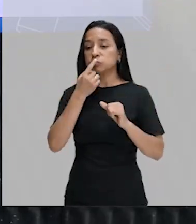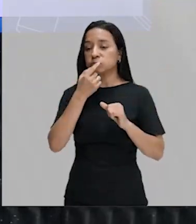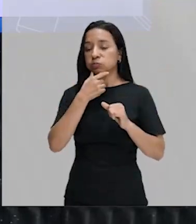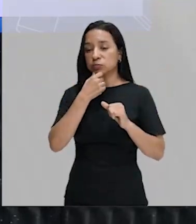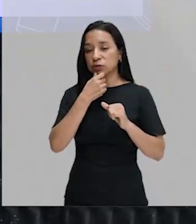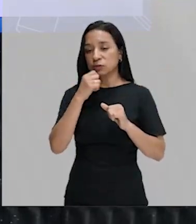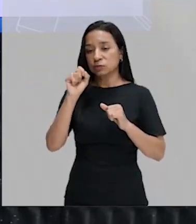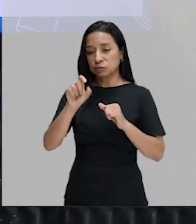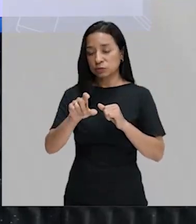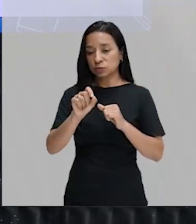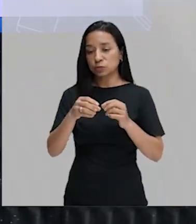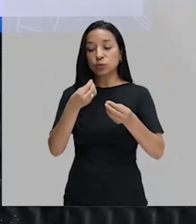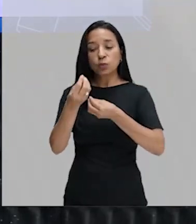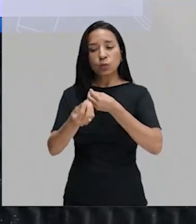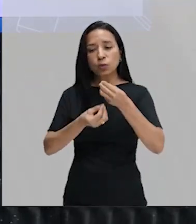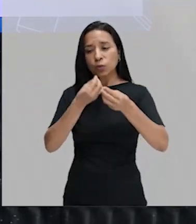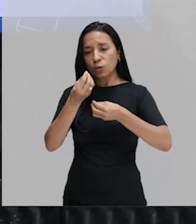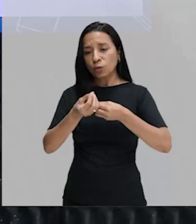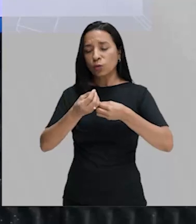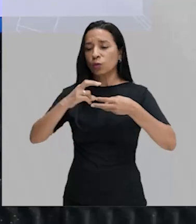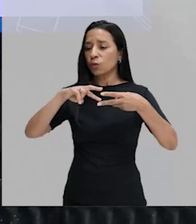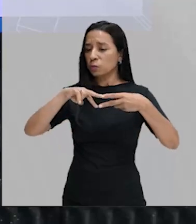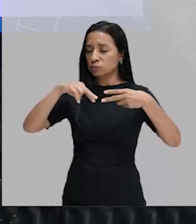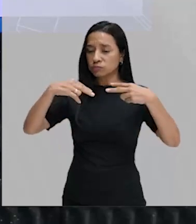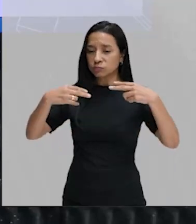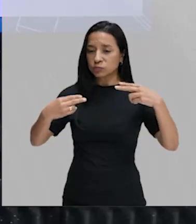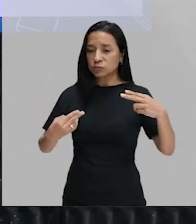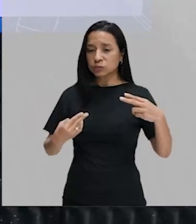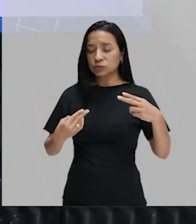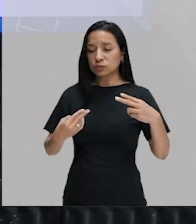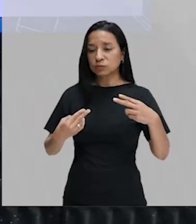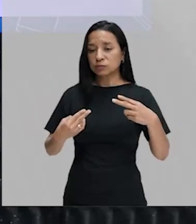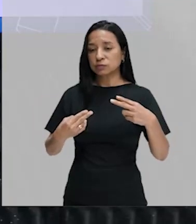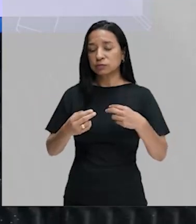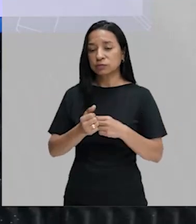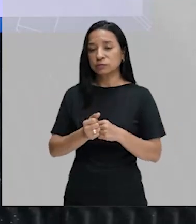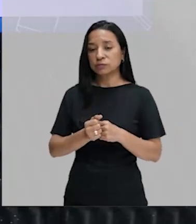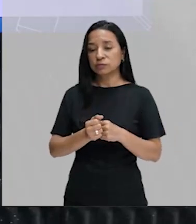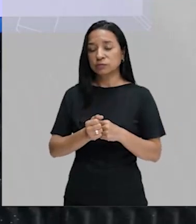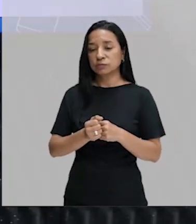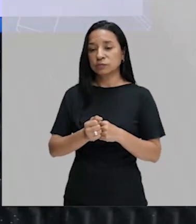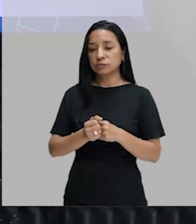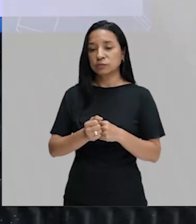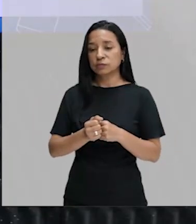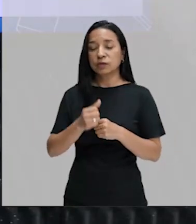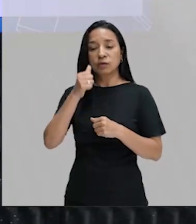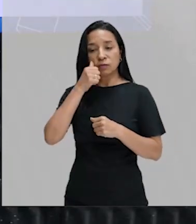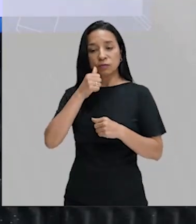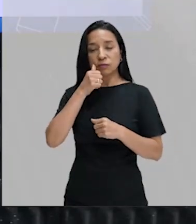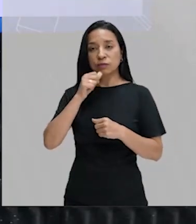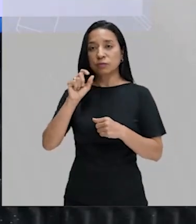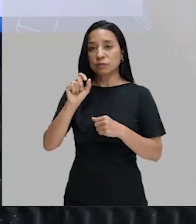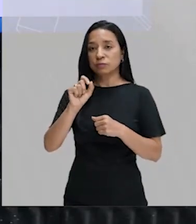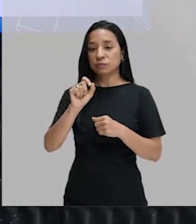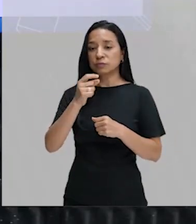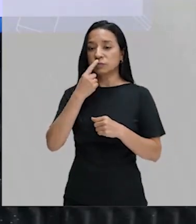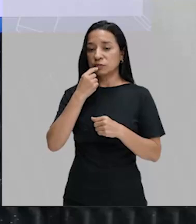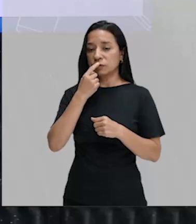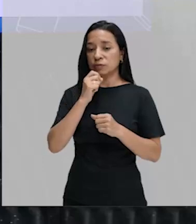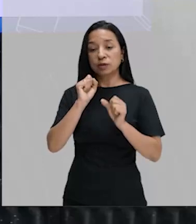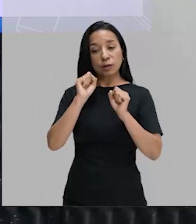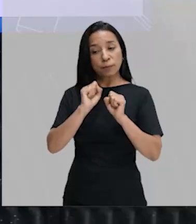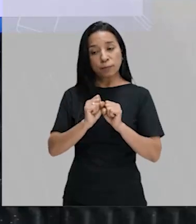o genótipo da fêmea vermelha? Tá? Fêmea vermelha, eu sei que as fêmeas só podem